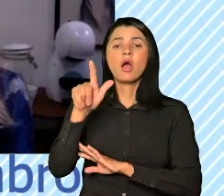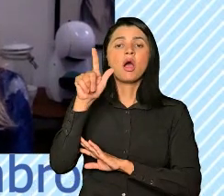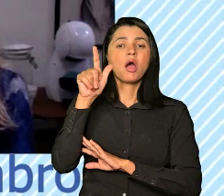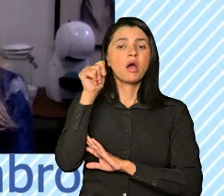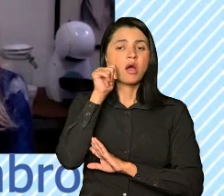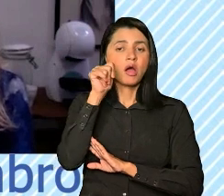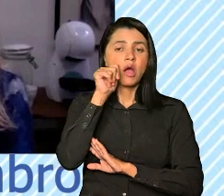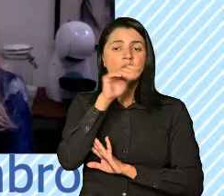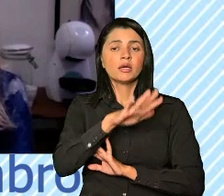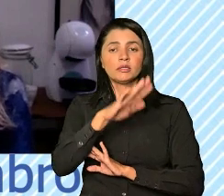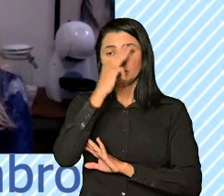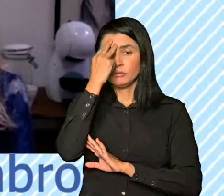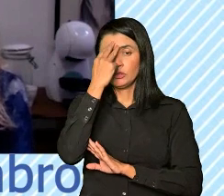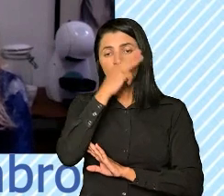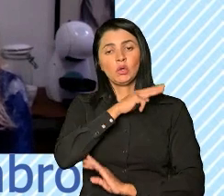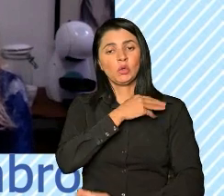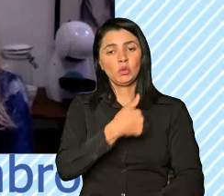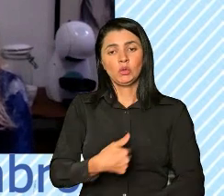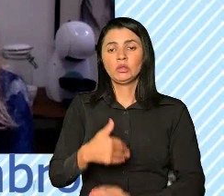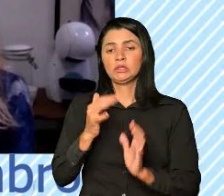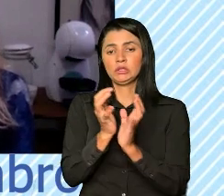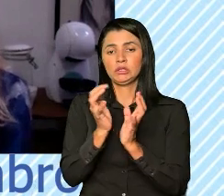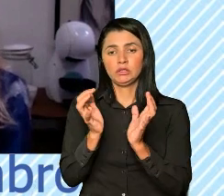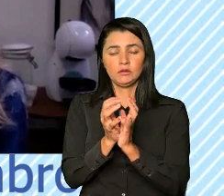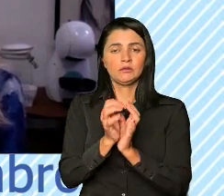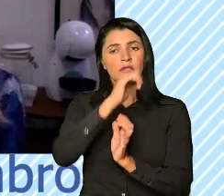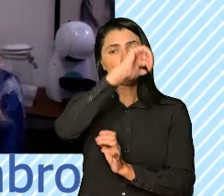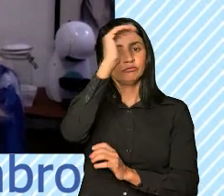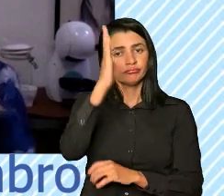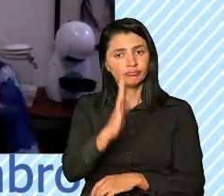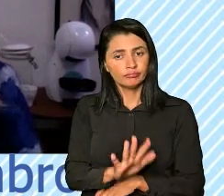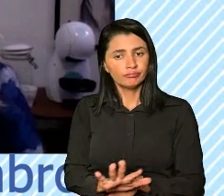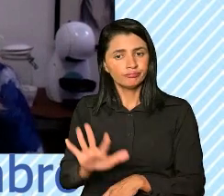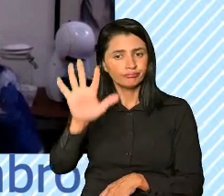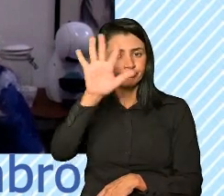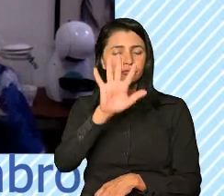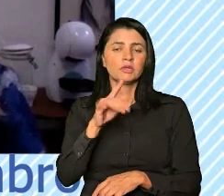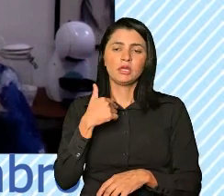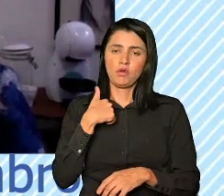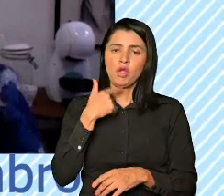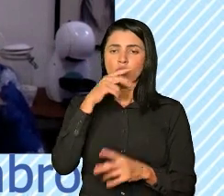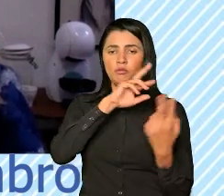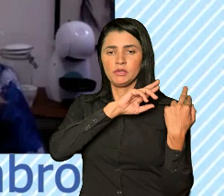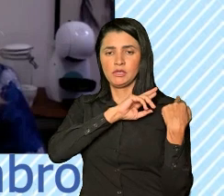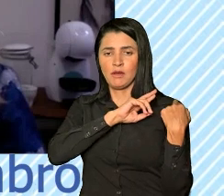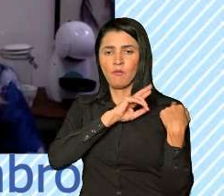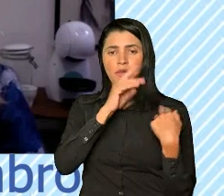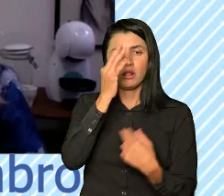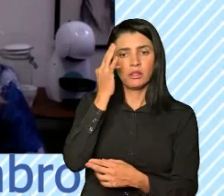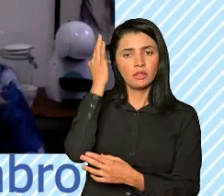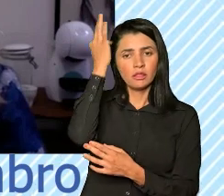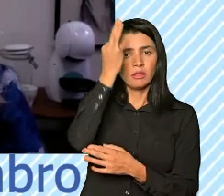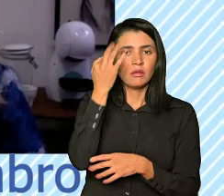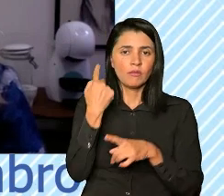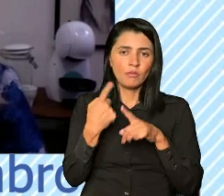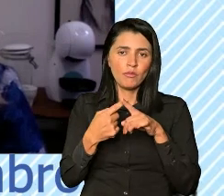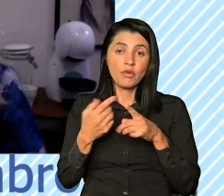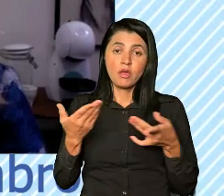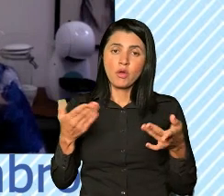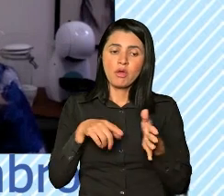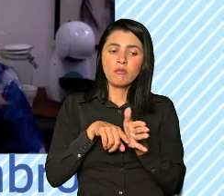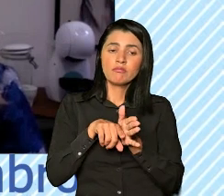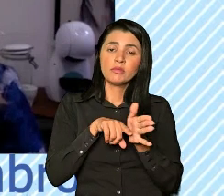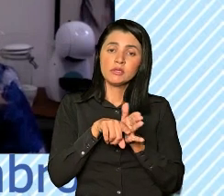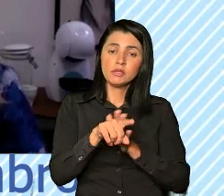uma maneira geral. Então, eu estou responsável aqui por essa parte teórica, justamente o que eu pesquiso agora no